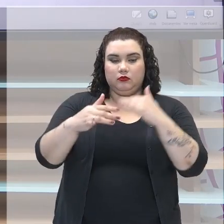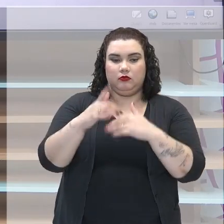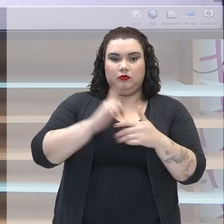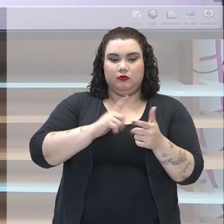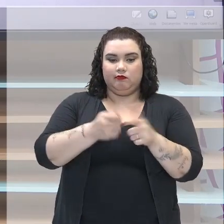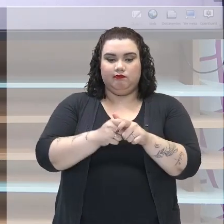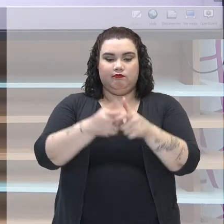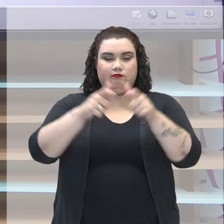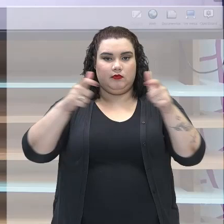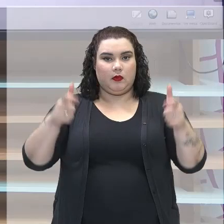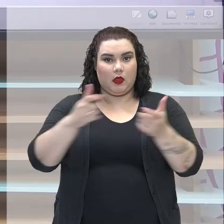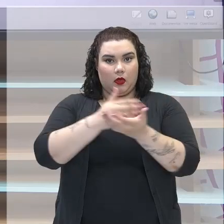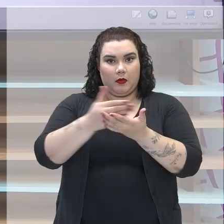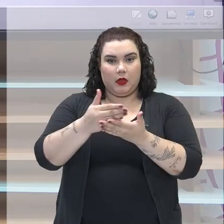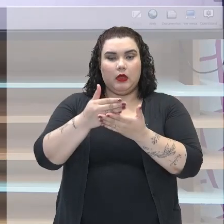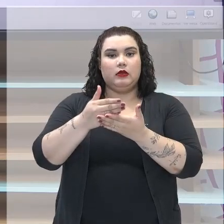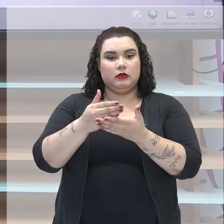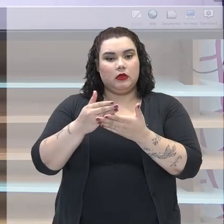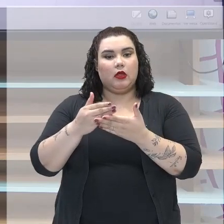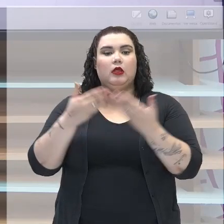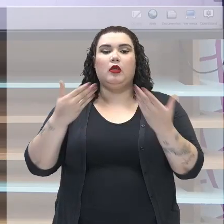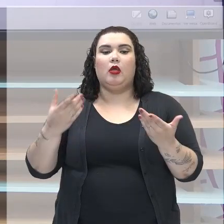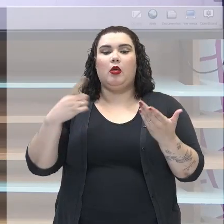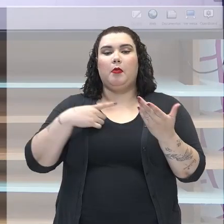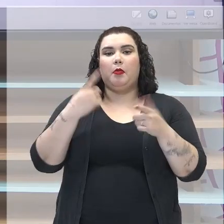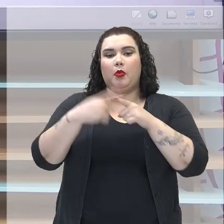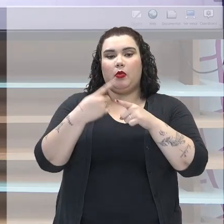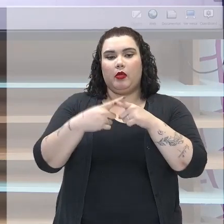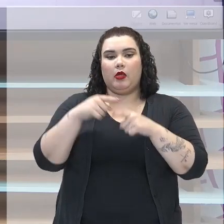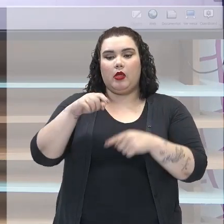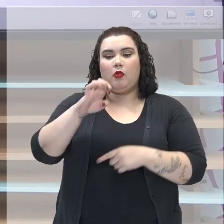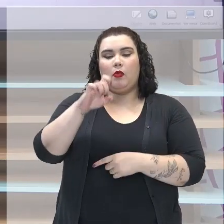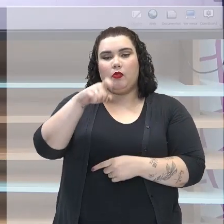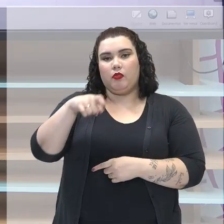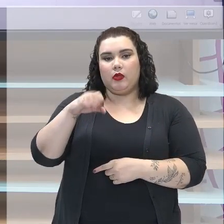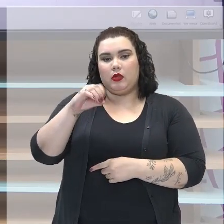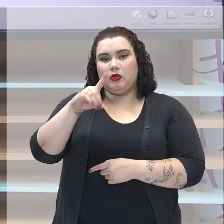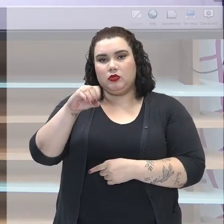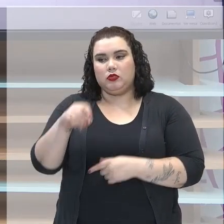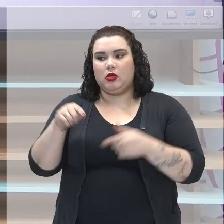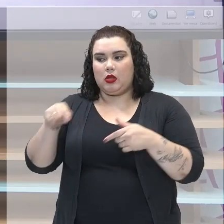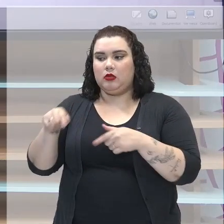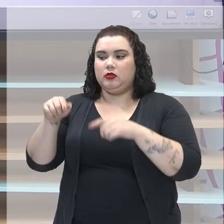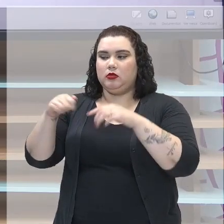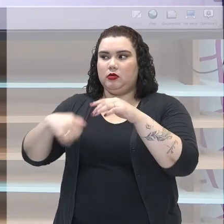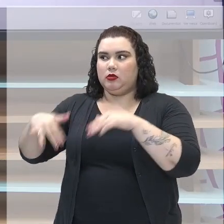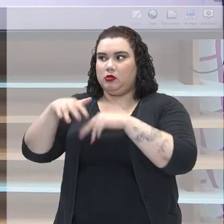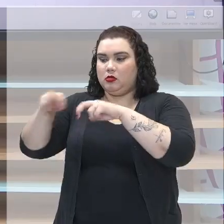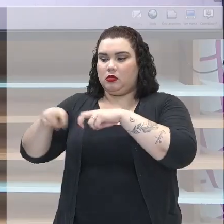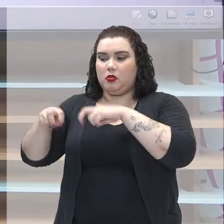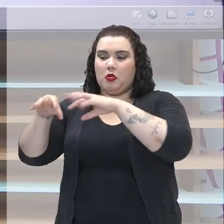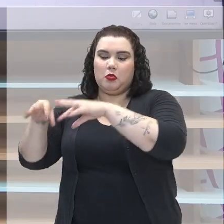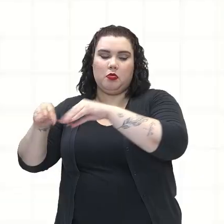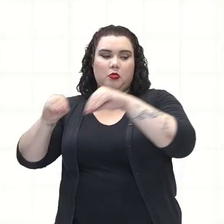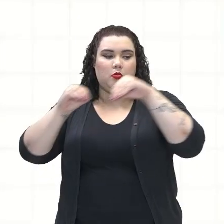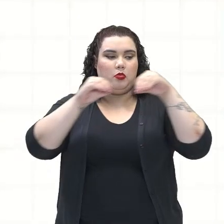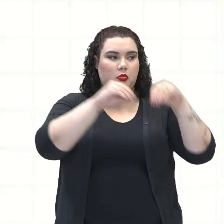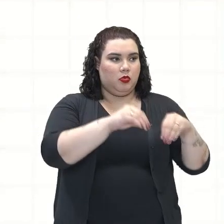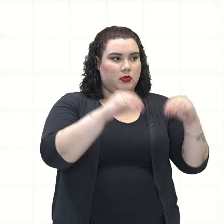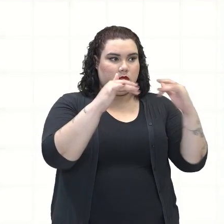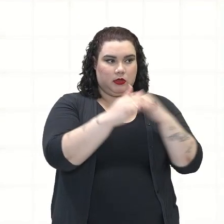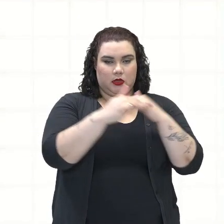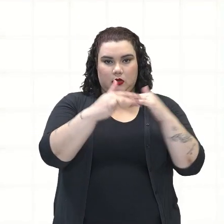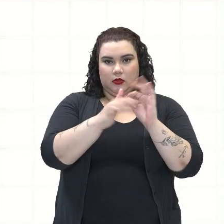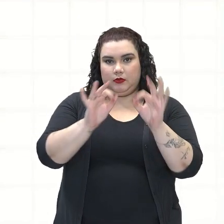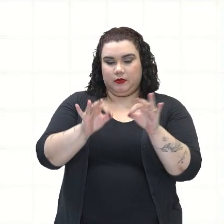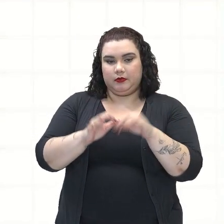crescer, a população urbana irá crescer em decorrência do êxodo rural, saída do homem do campo em direção à cidade. Vamos dar continuidade